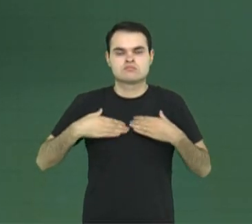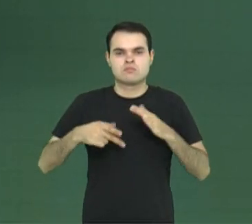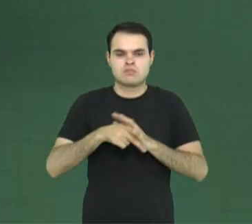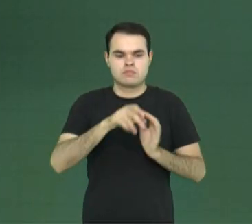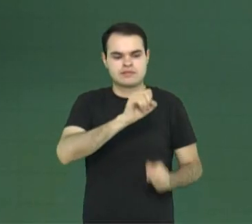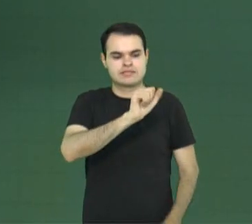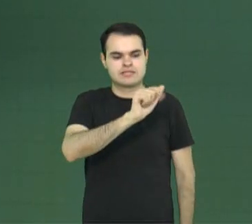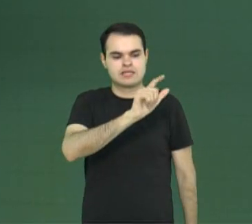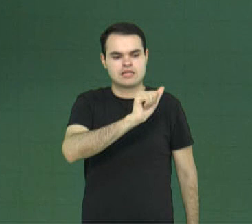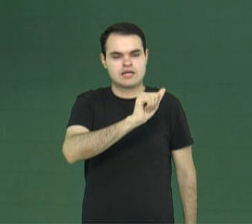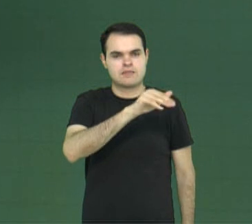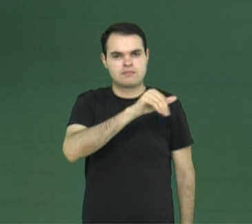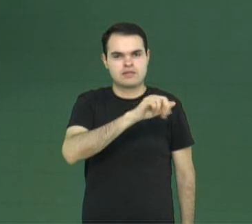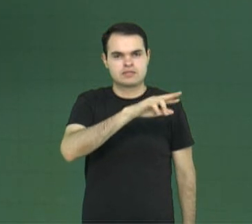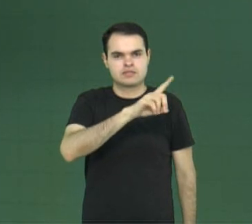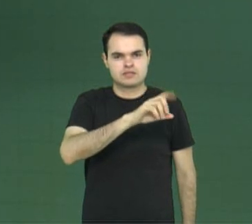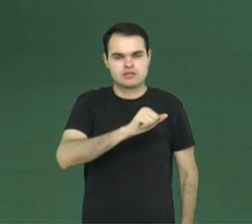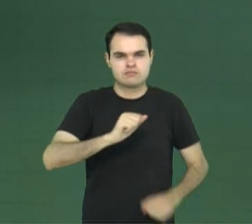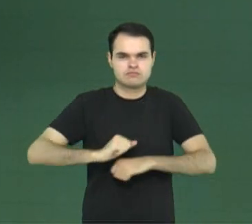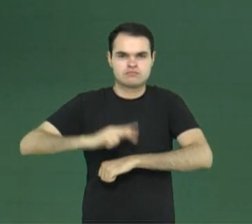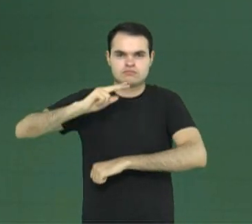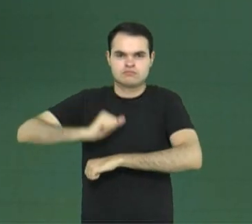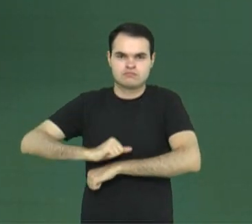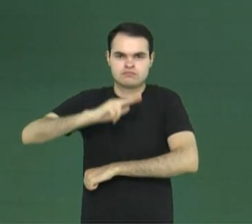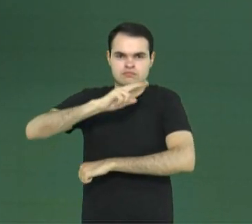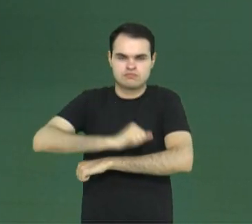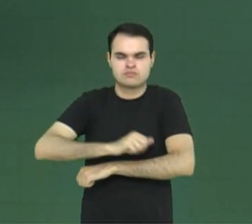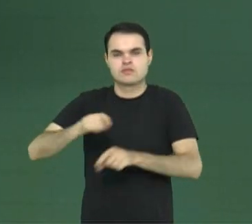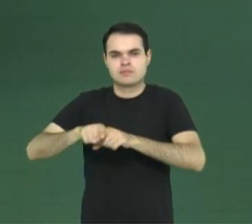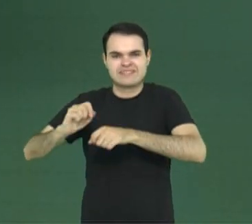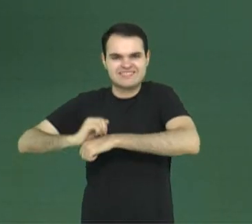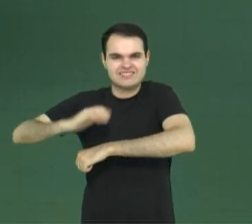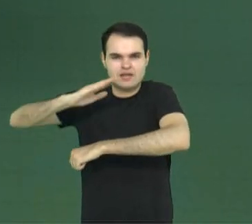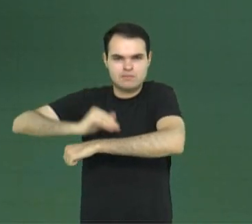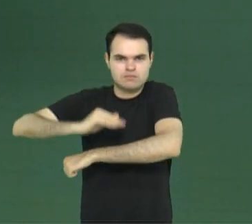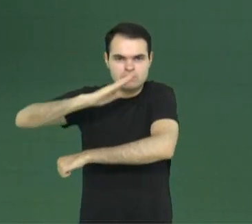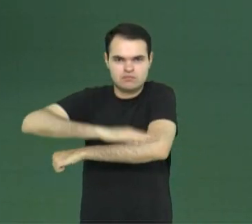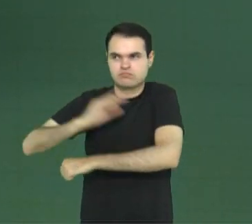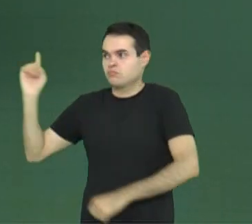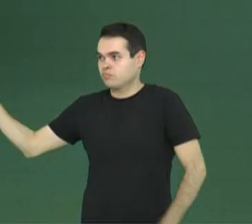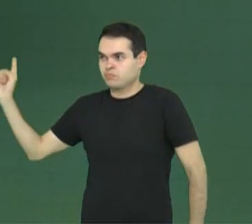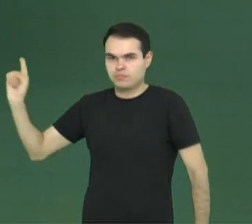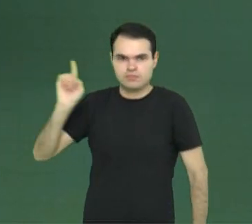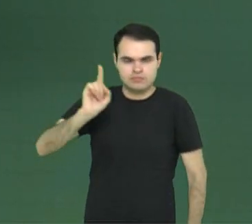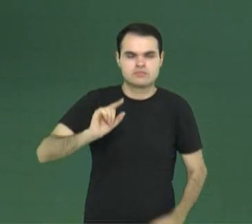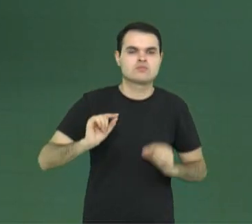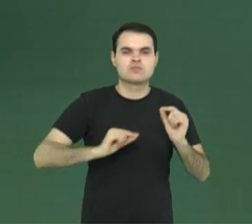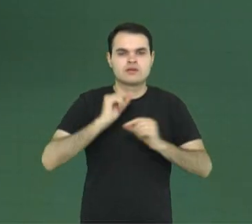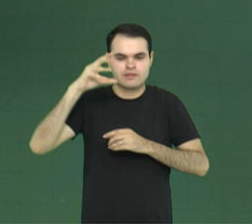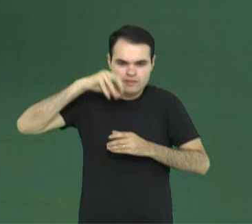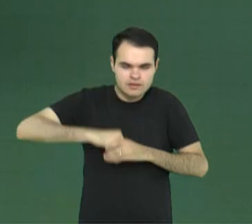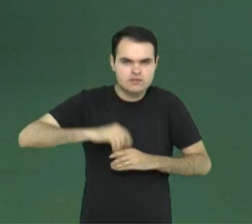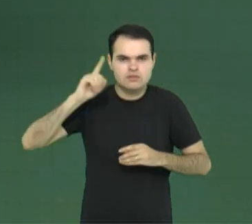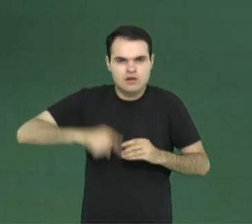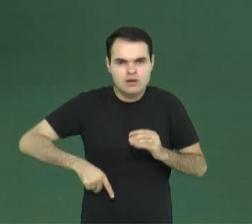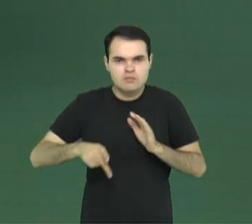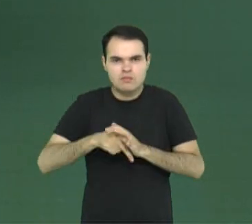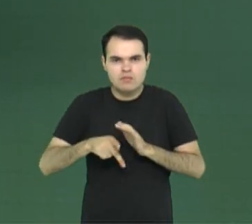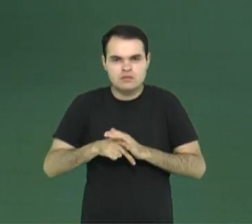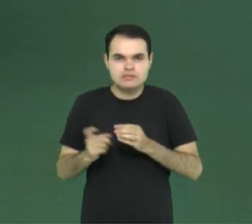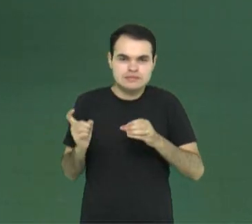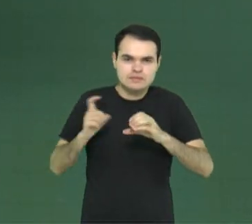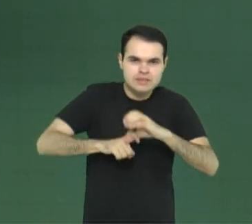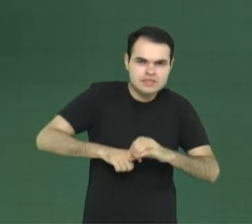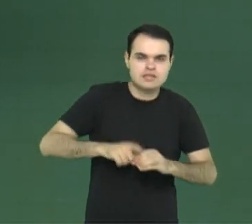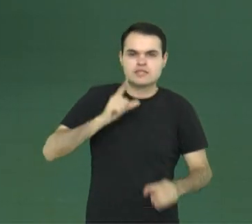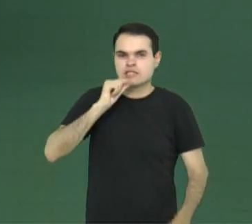pulmões de rã e pulmão de sapo. O aumento das divisões internas, tá, é relacionada com a menor dependência de